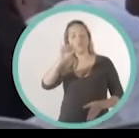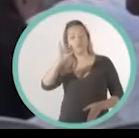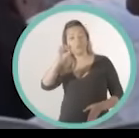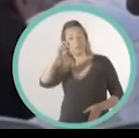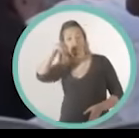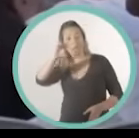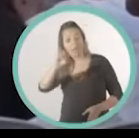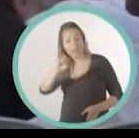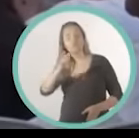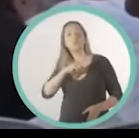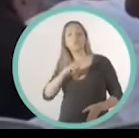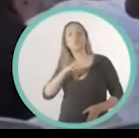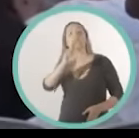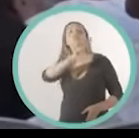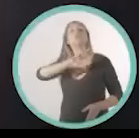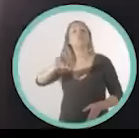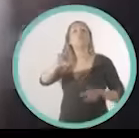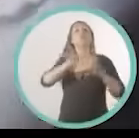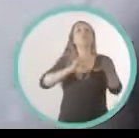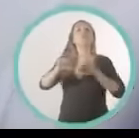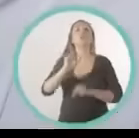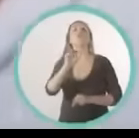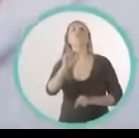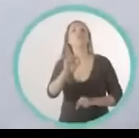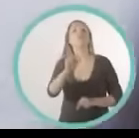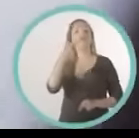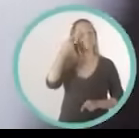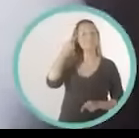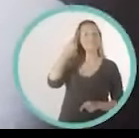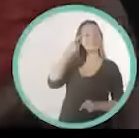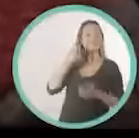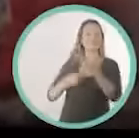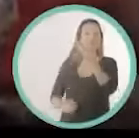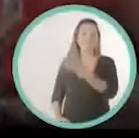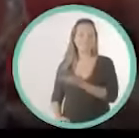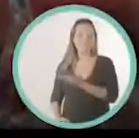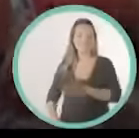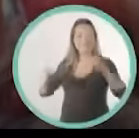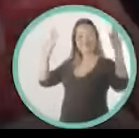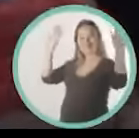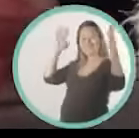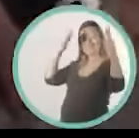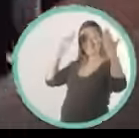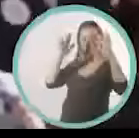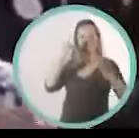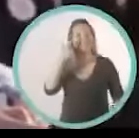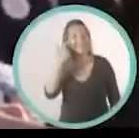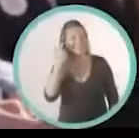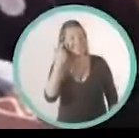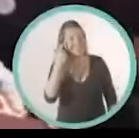tem um nome no segundo turno, e esse nome é Freixo. Não, não, não.